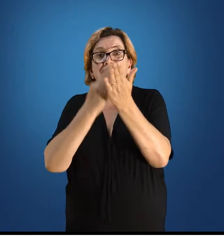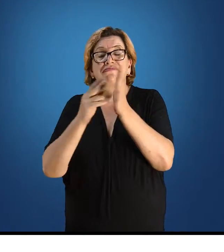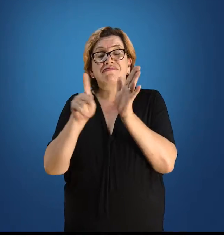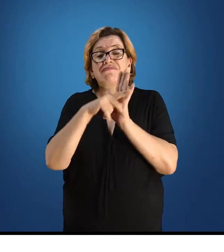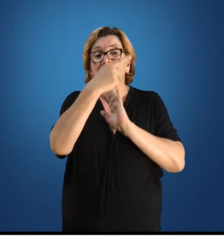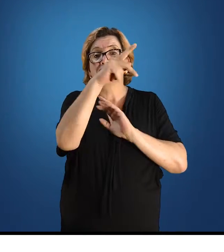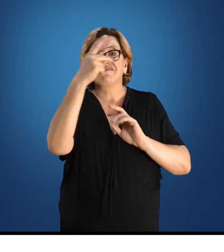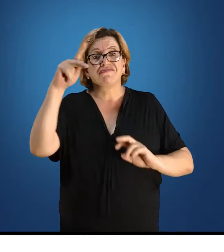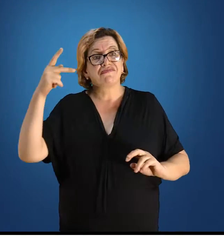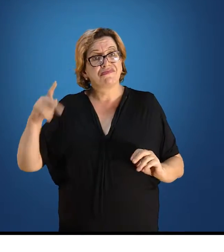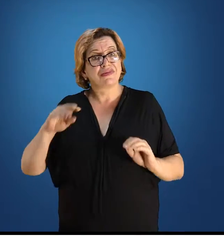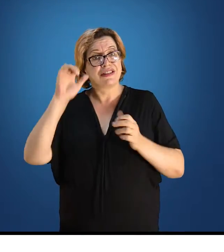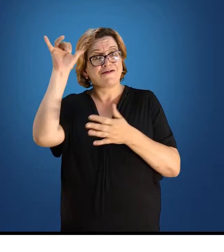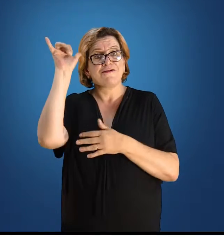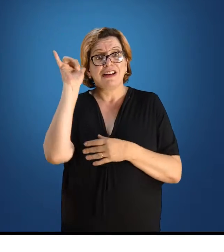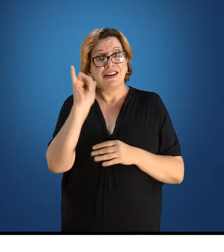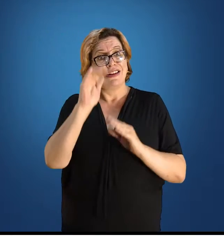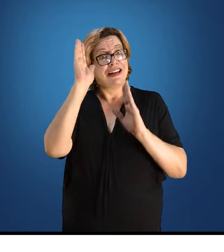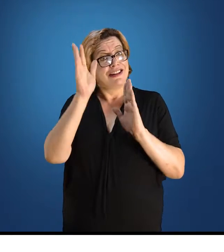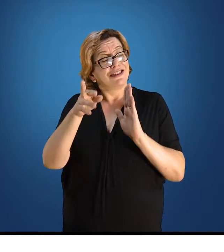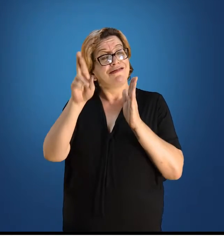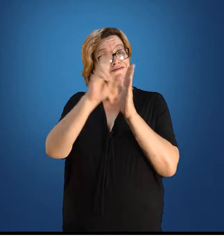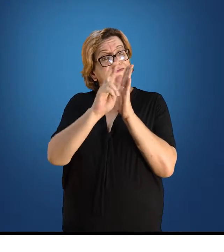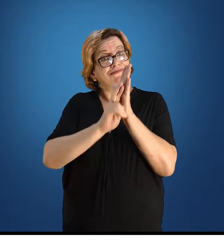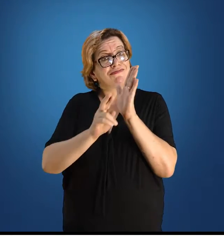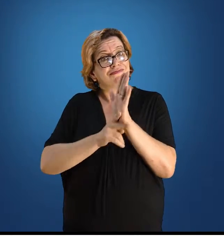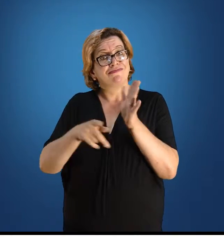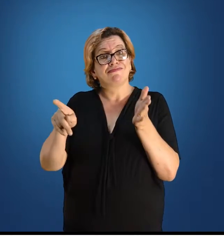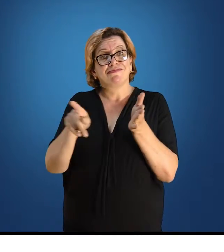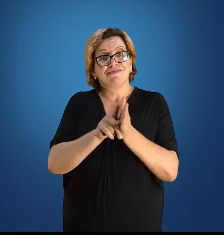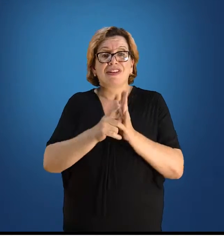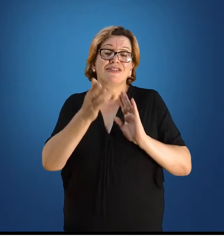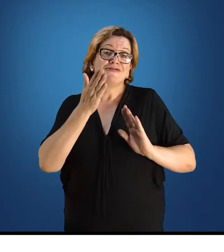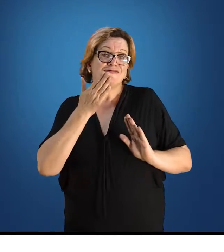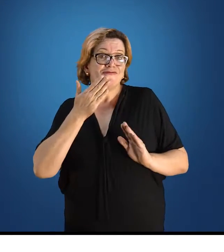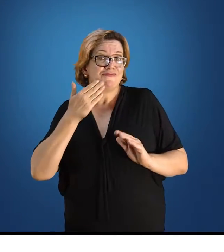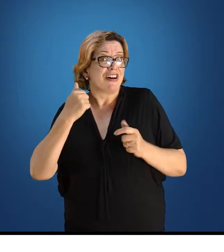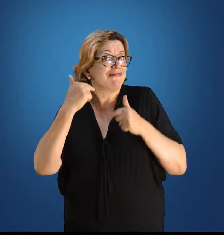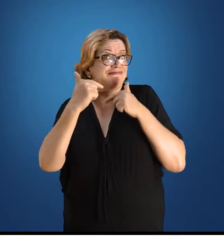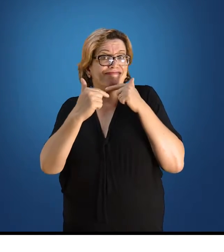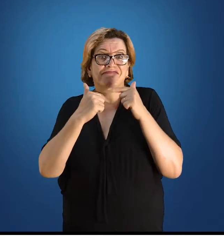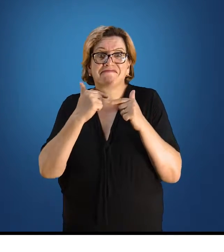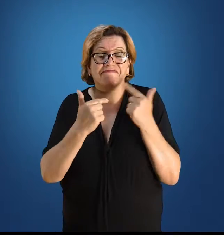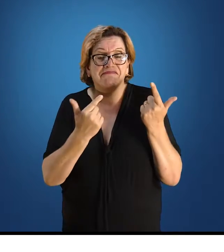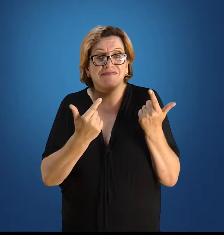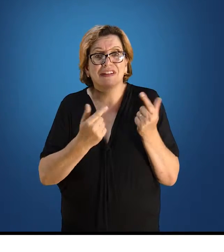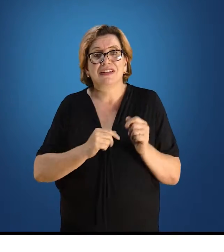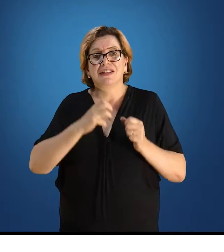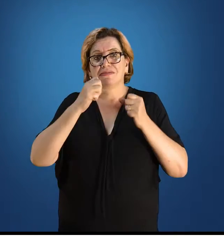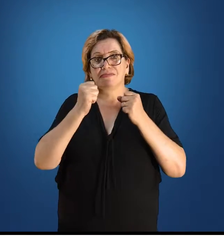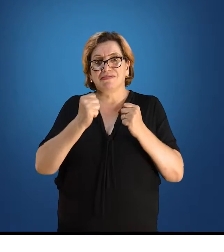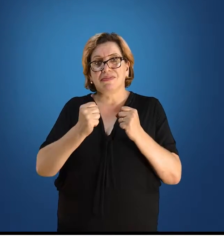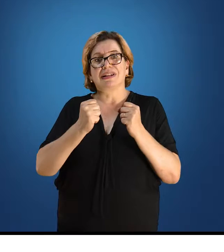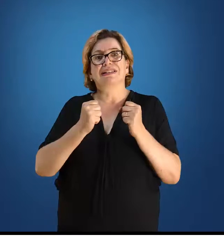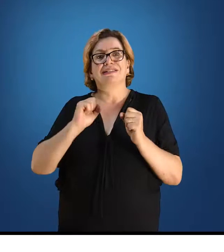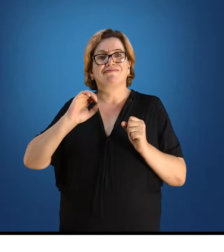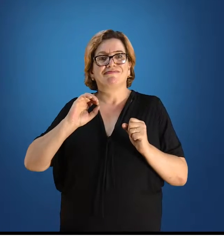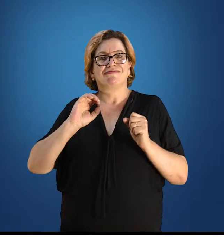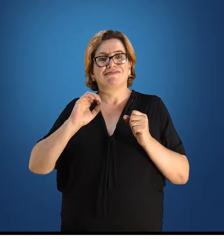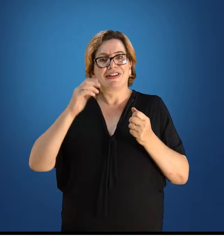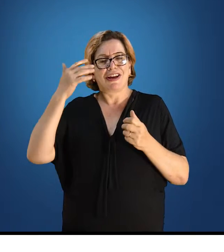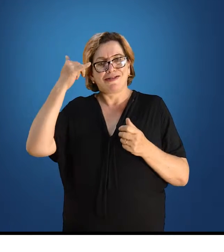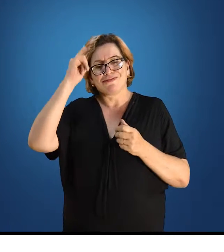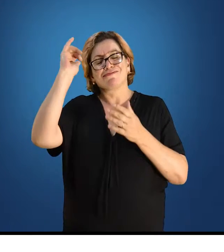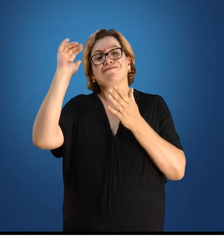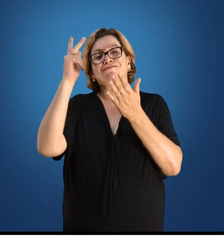forma que ele já vai ficar dentro da formatação exigida. Isso vai facilitar muito o trabalho, né, e vai impedir você de cometer erros de